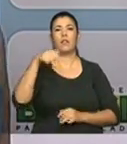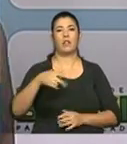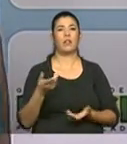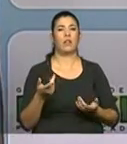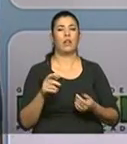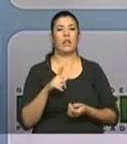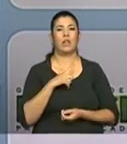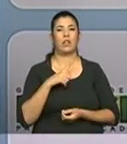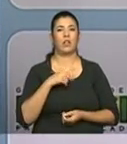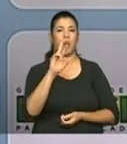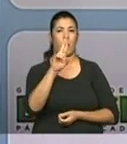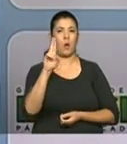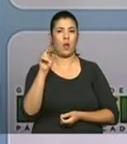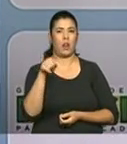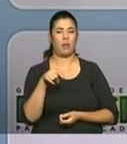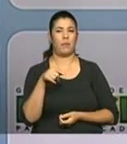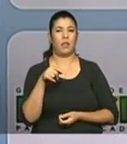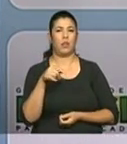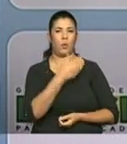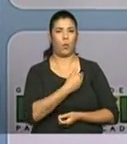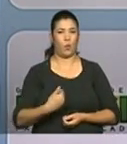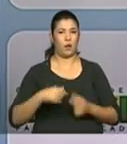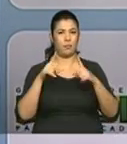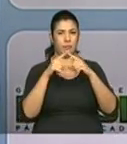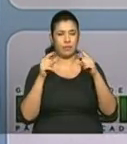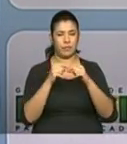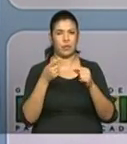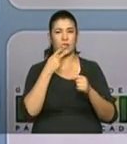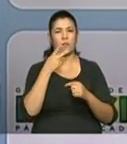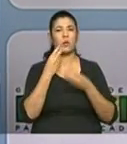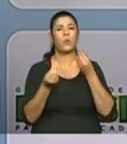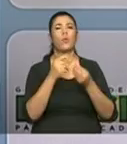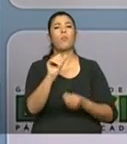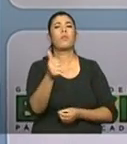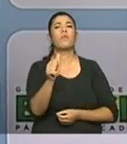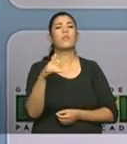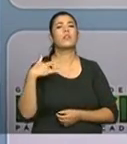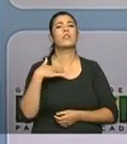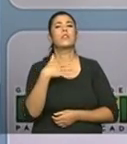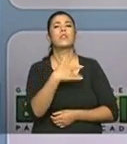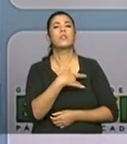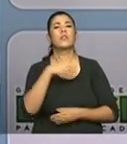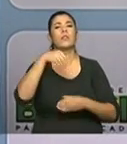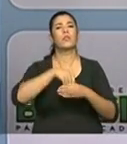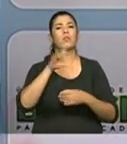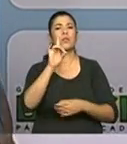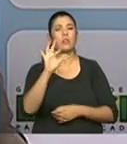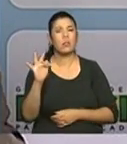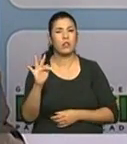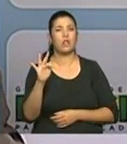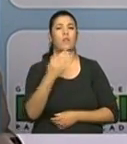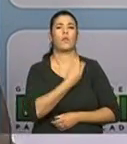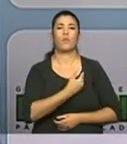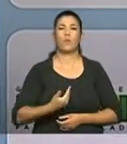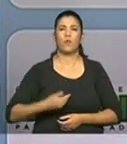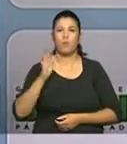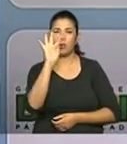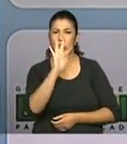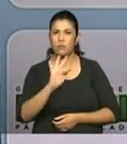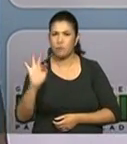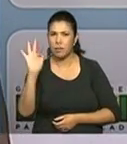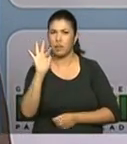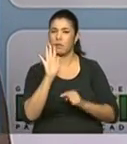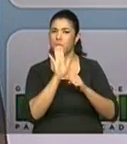emergência na saúde aqui no DF. Isso. Qual que é a sua avaliação da situação aqui da saúde no DF? O governo federal vai tomar alguma medida